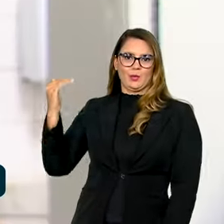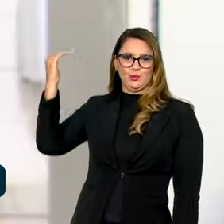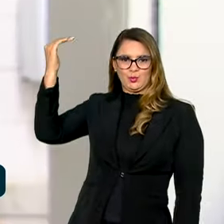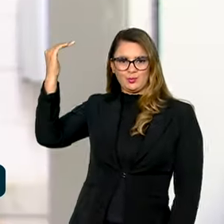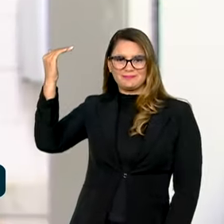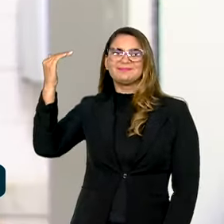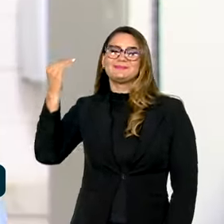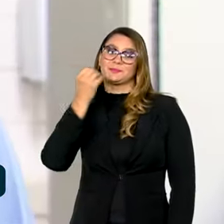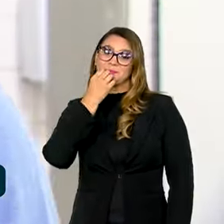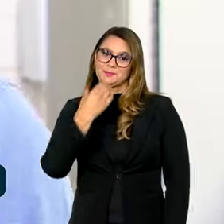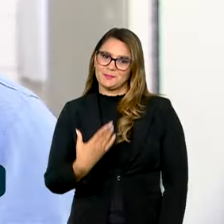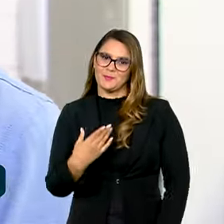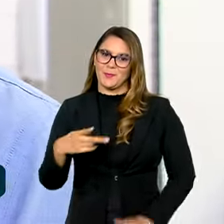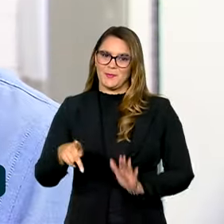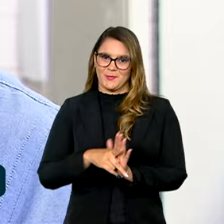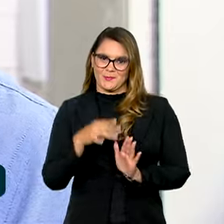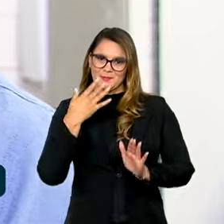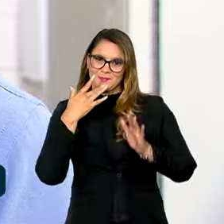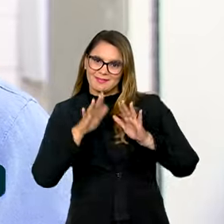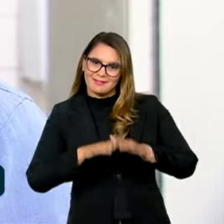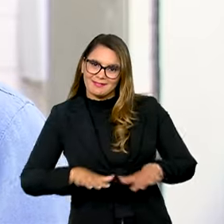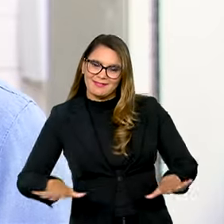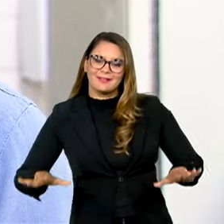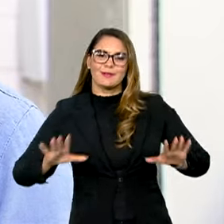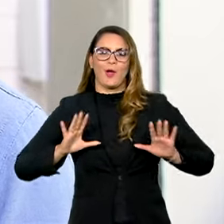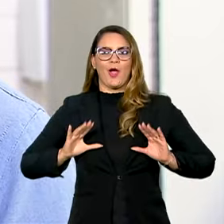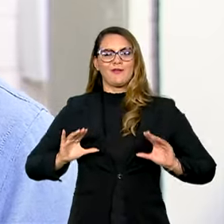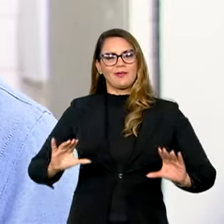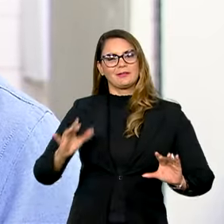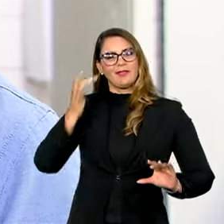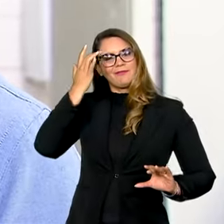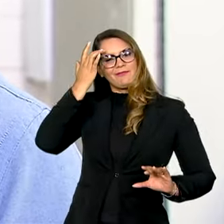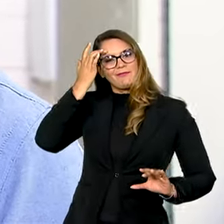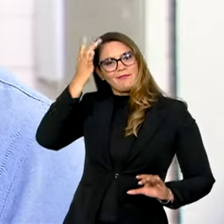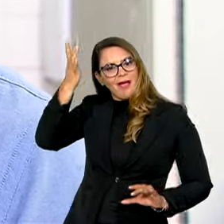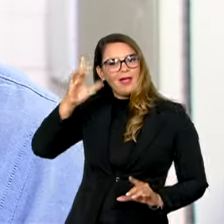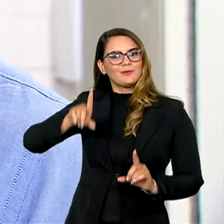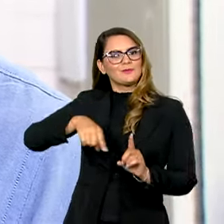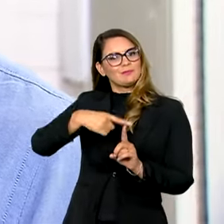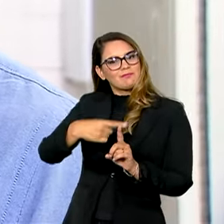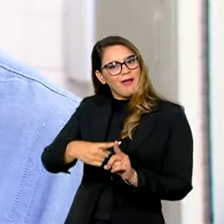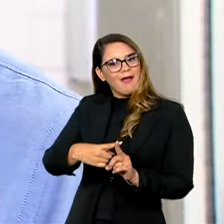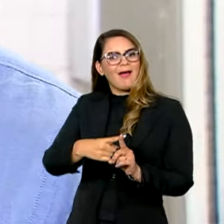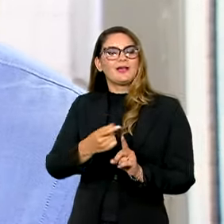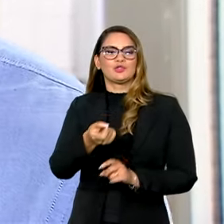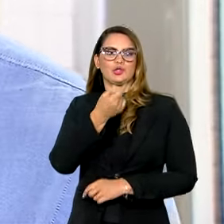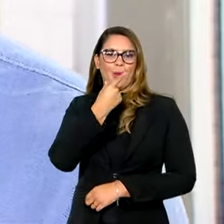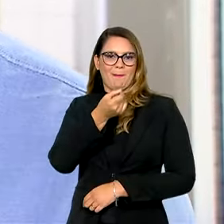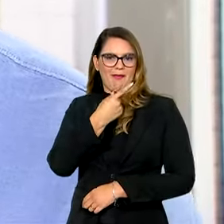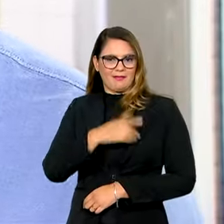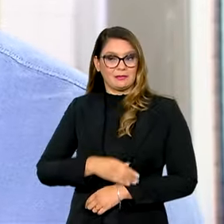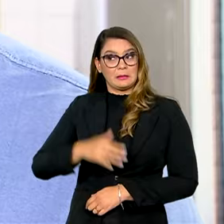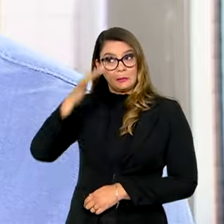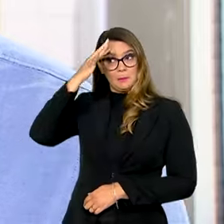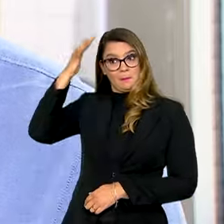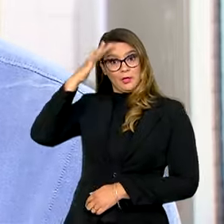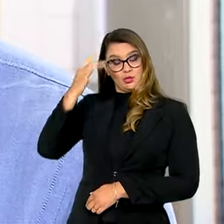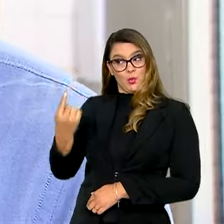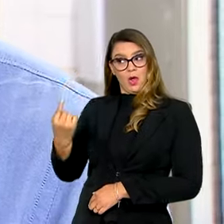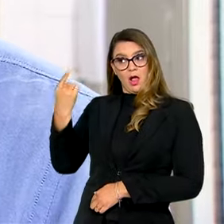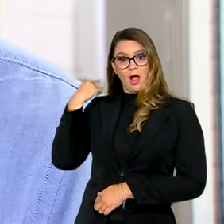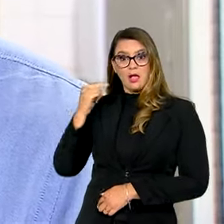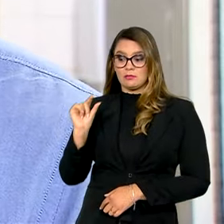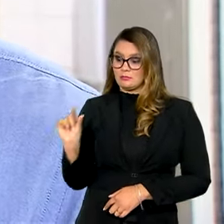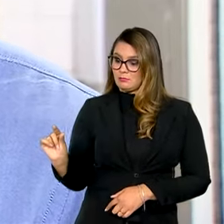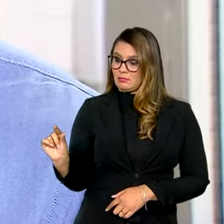grande vantagem da dose pediátrica é justamente a comodidade, a facilidade para administrar a medicação. Imagine que anteriormente, com o